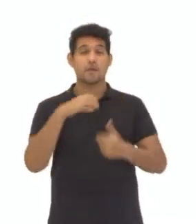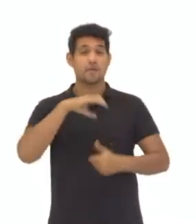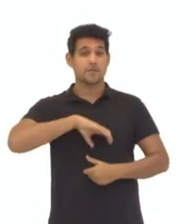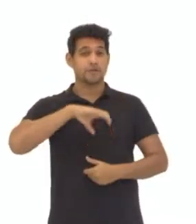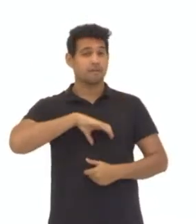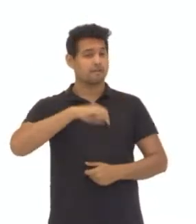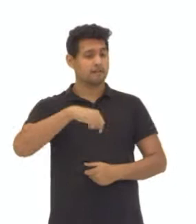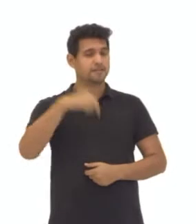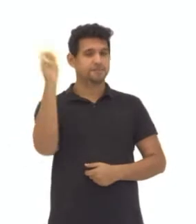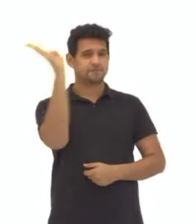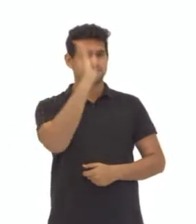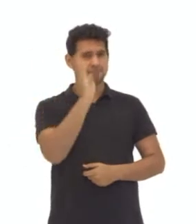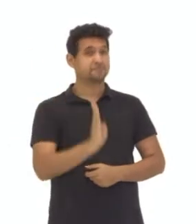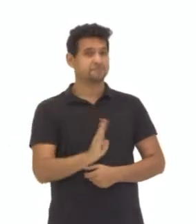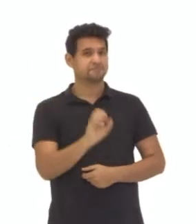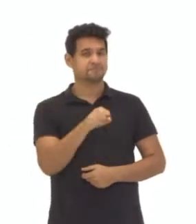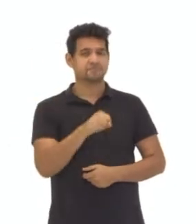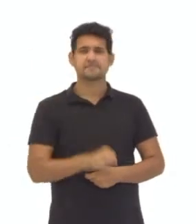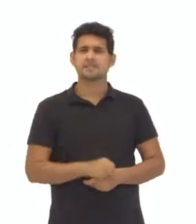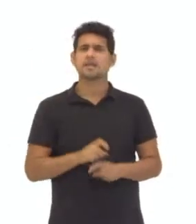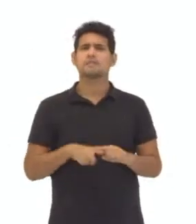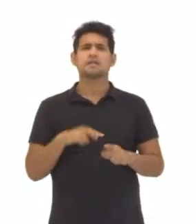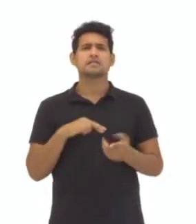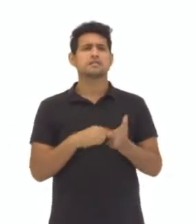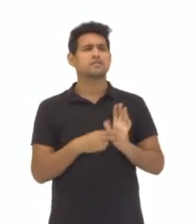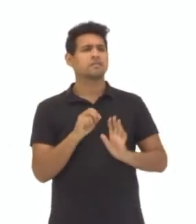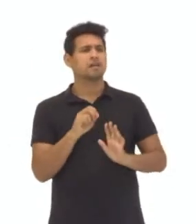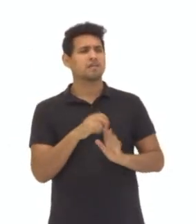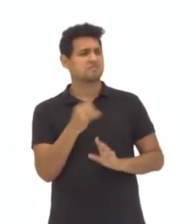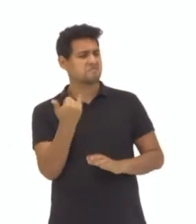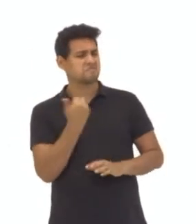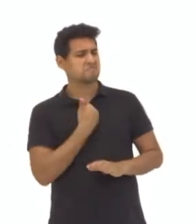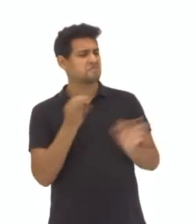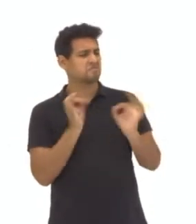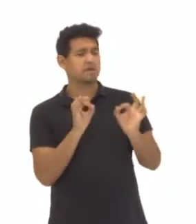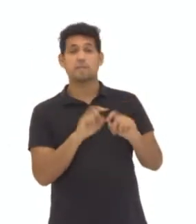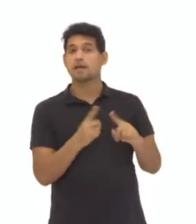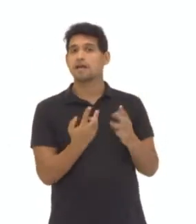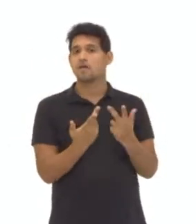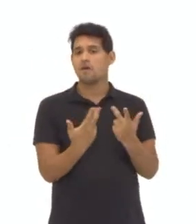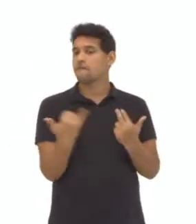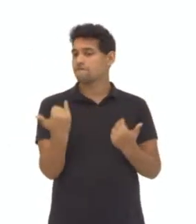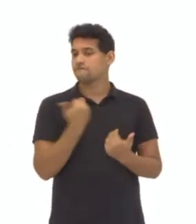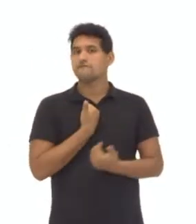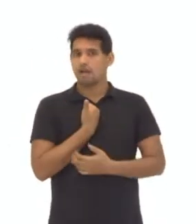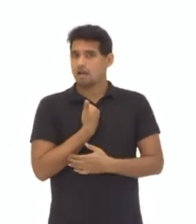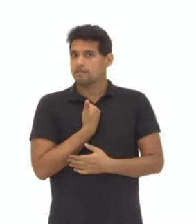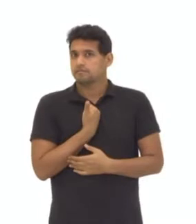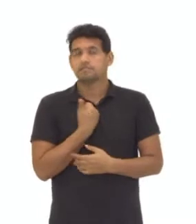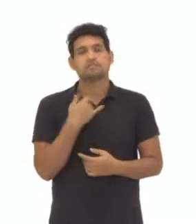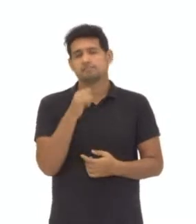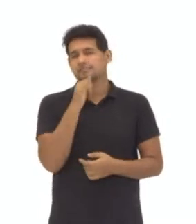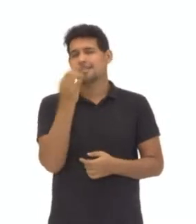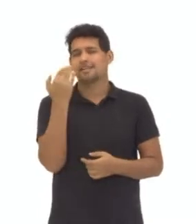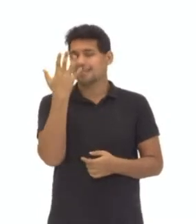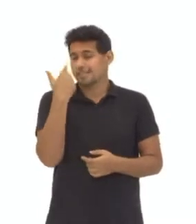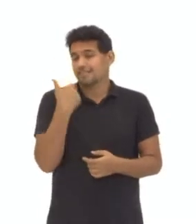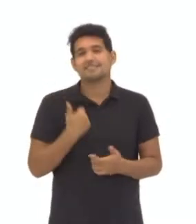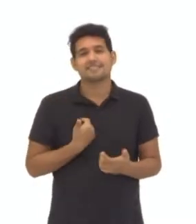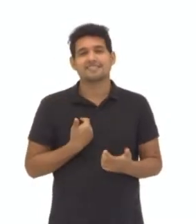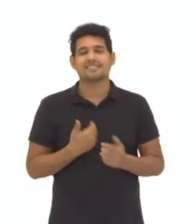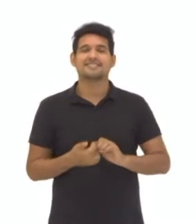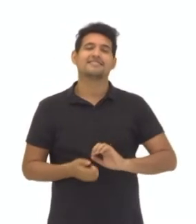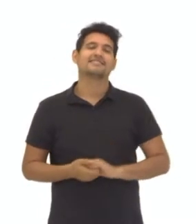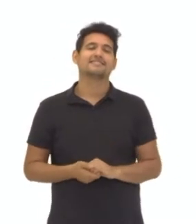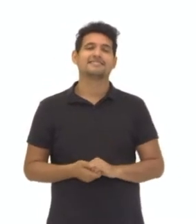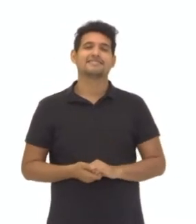Brasil. Ela com certeza não me disse, mas é como se tivesse dito a mim, ainda criança pequena.